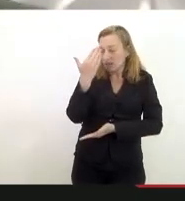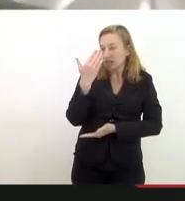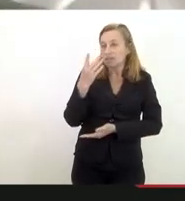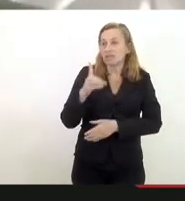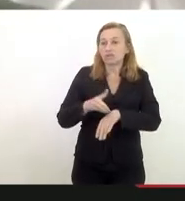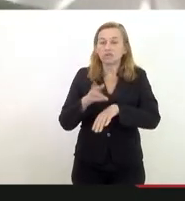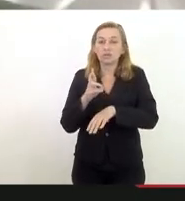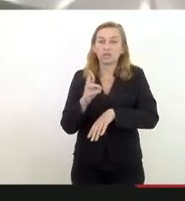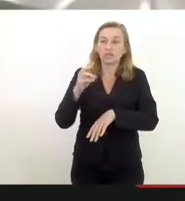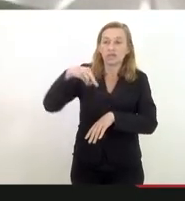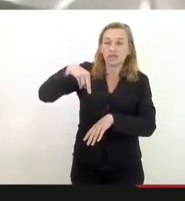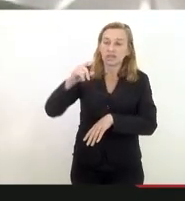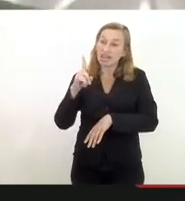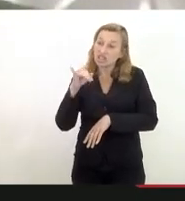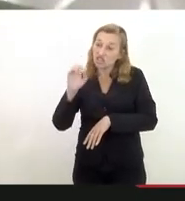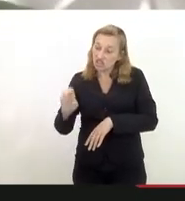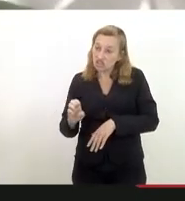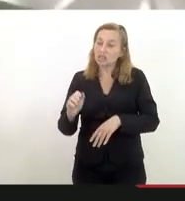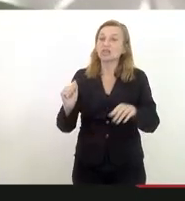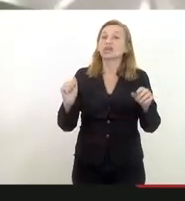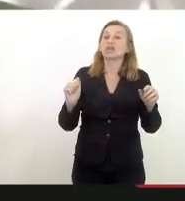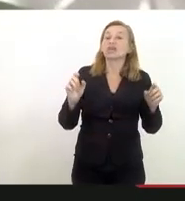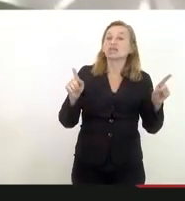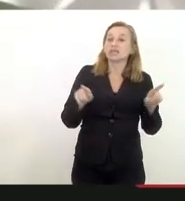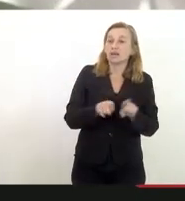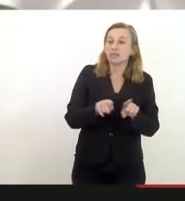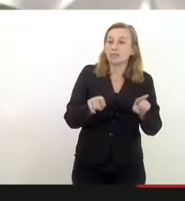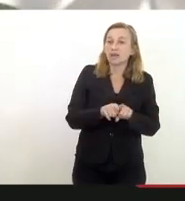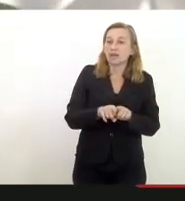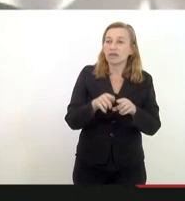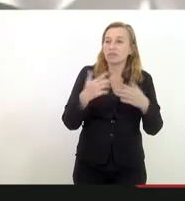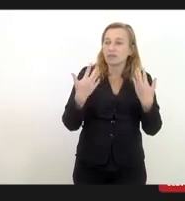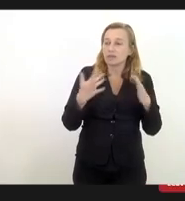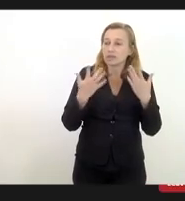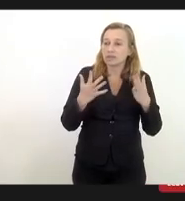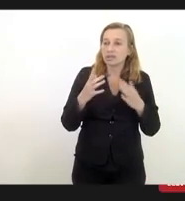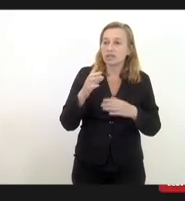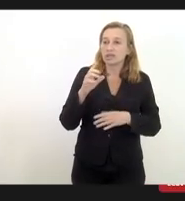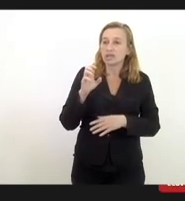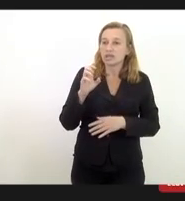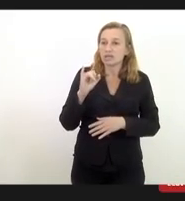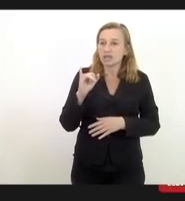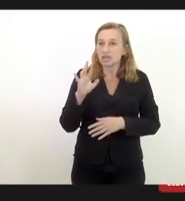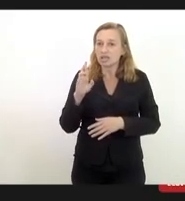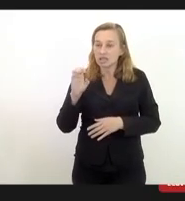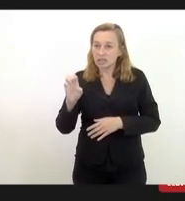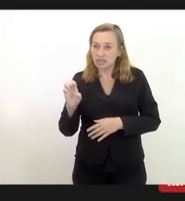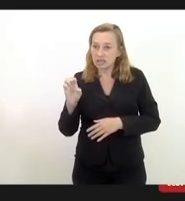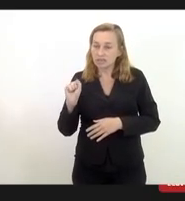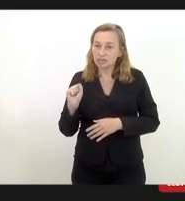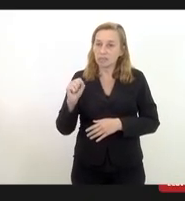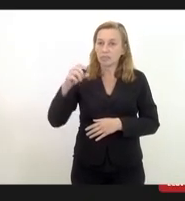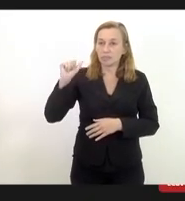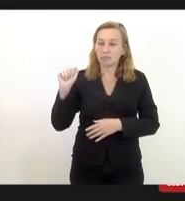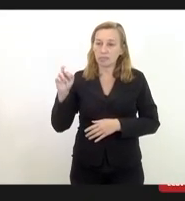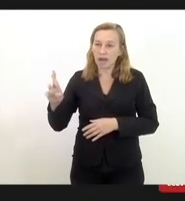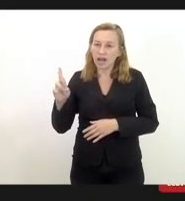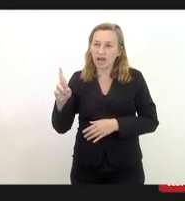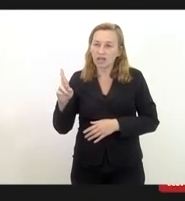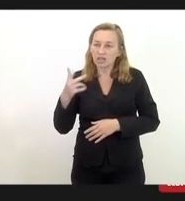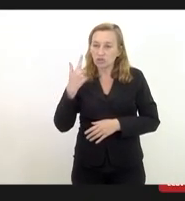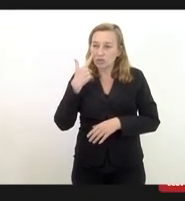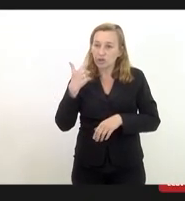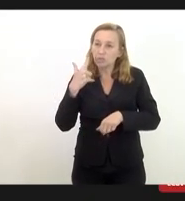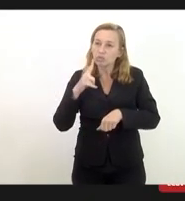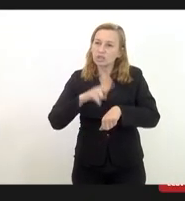doutora Nadine, quero saudar aqui também o seu Irismar, deixa eu só confirmar o tempo